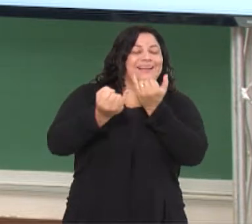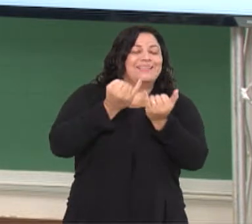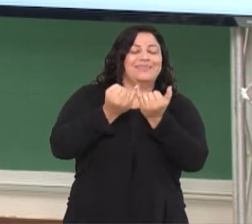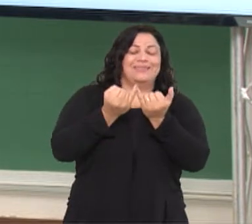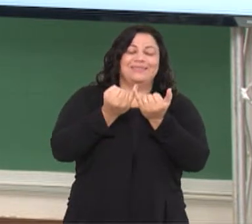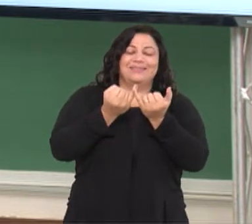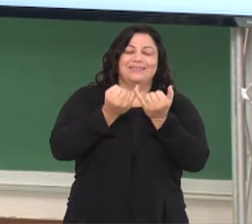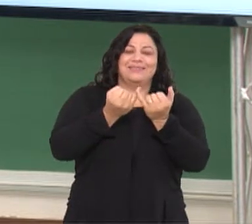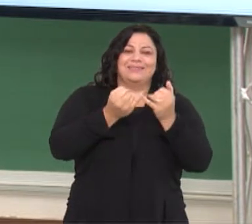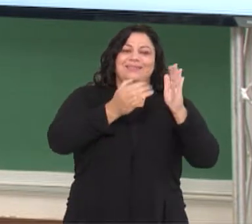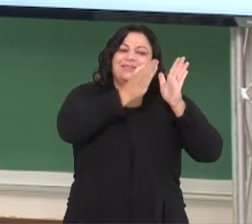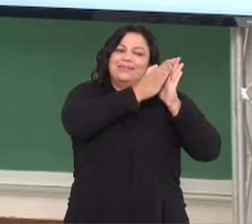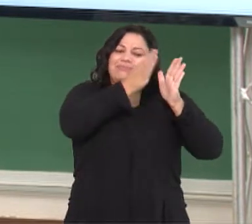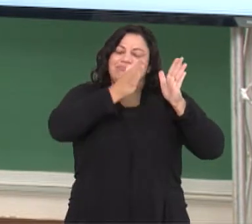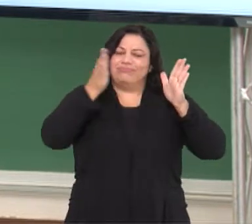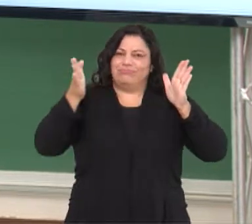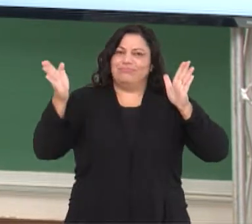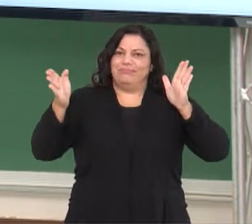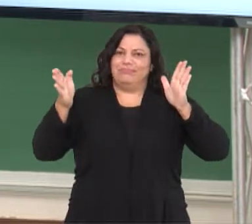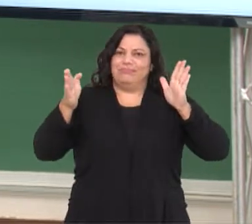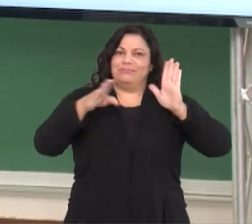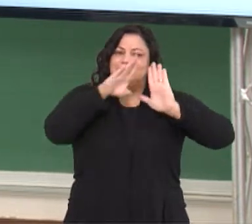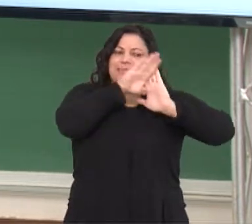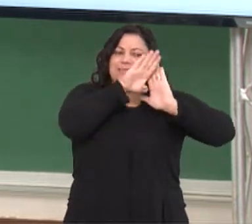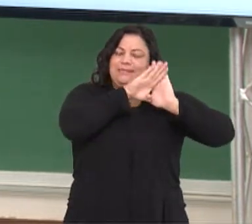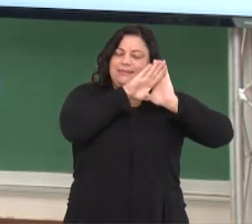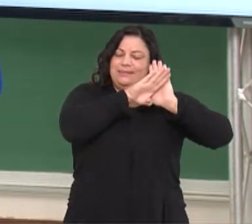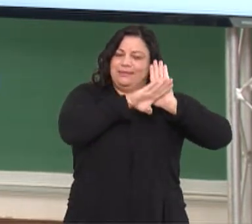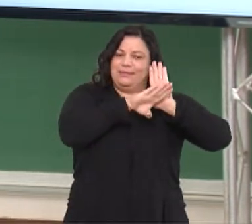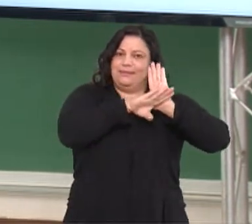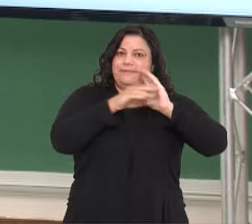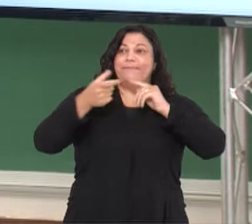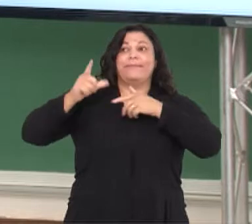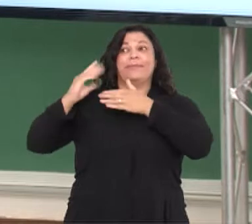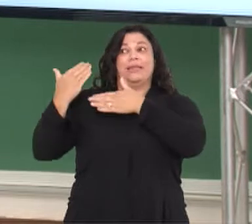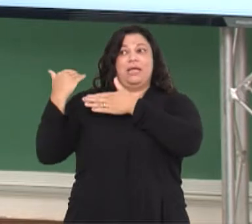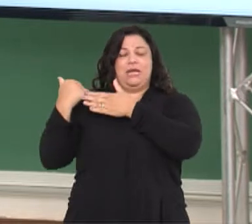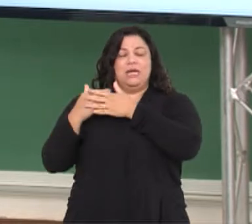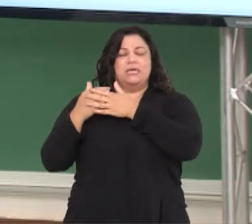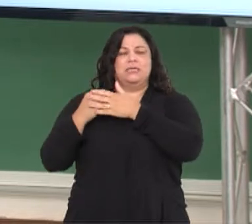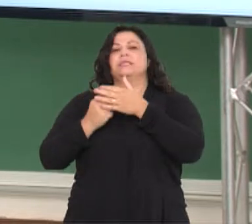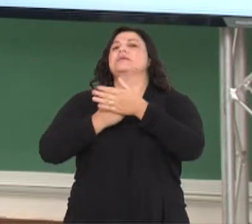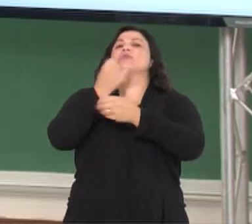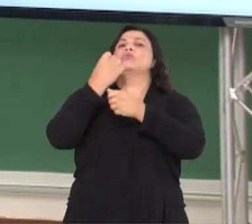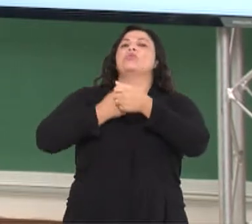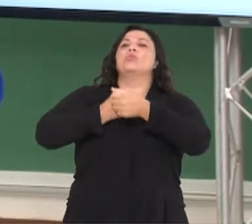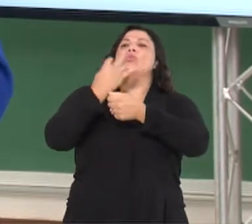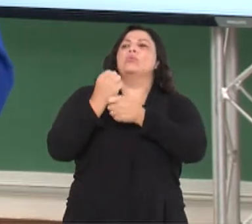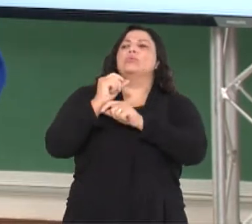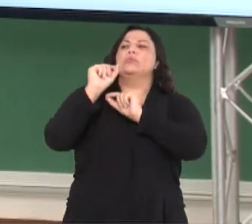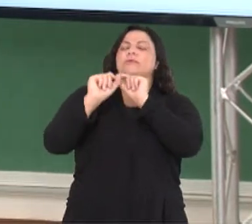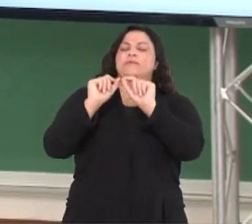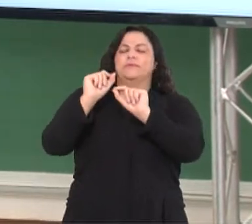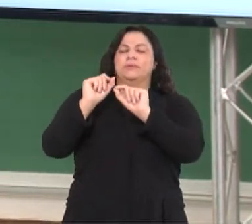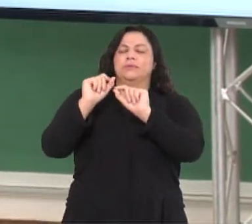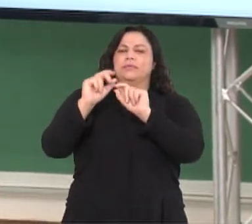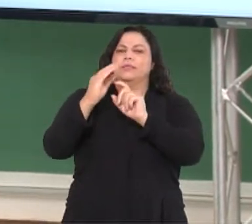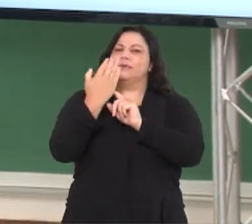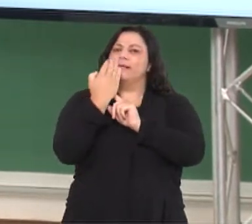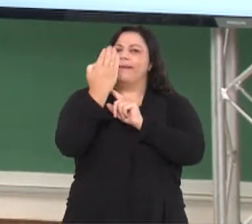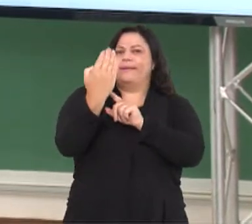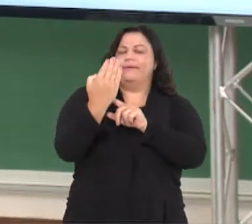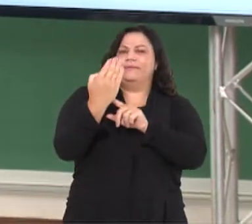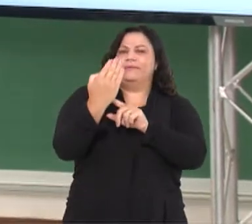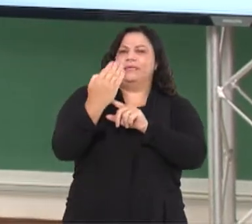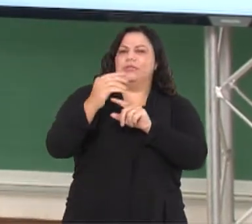mesma estrutura. Ou seja, antes você buscava lá no polinômio o coeficiente que está à frente da variável com o mesmo